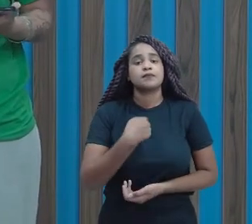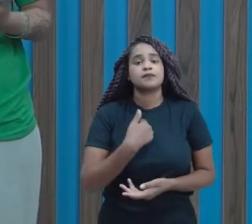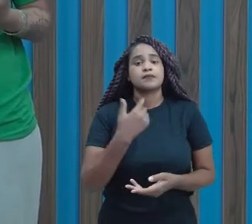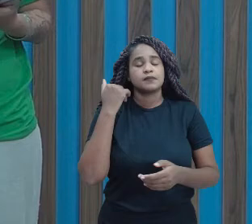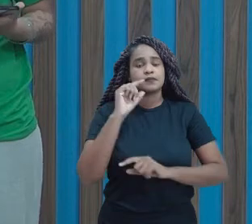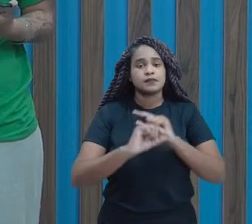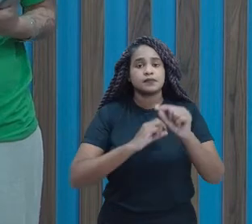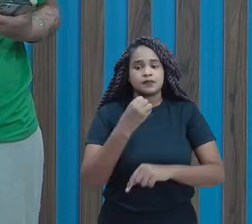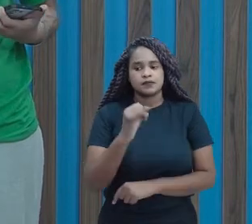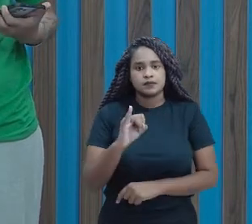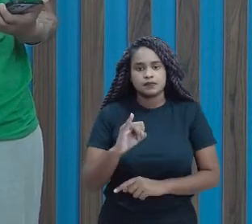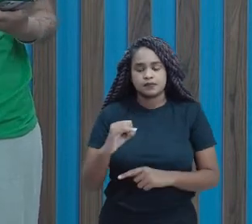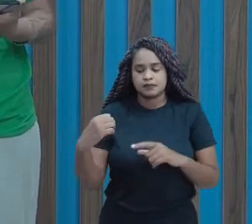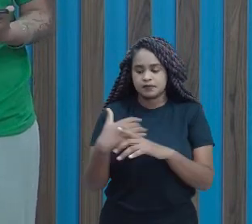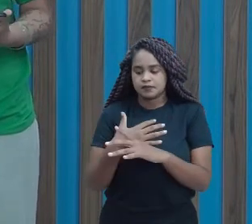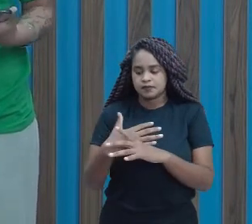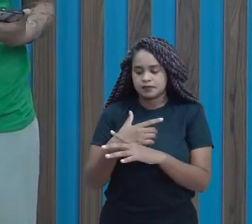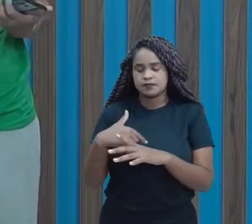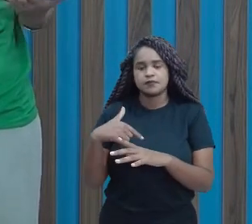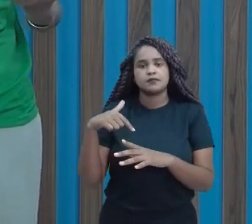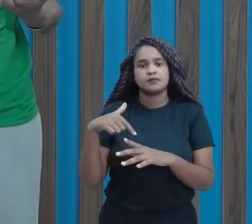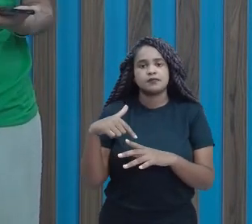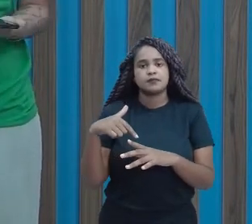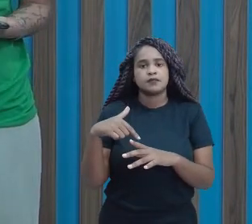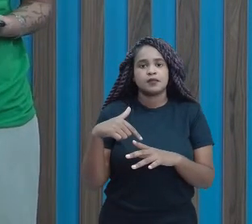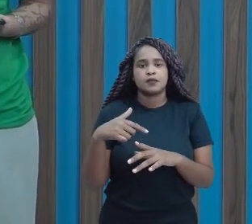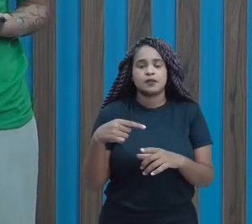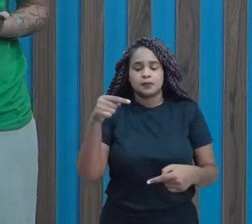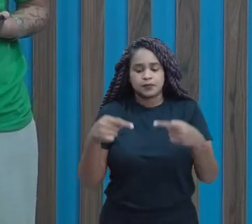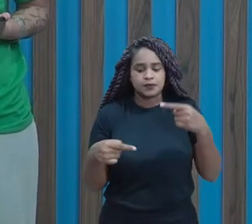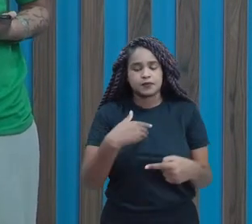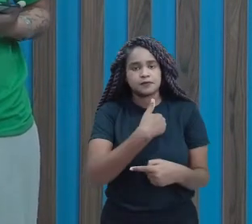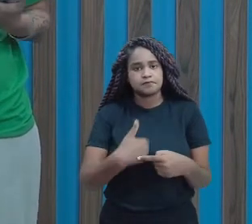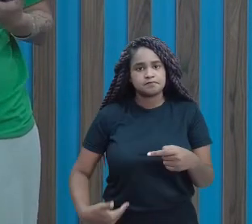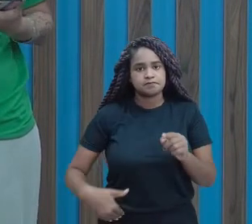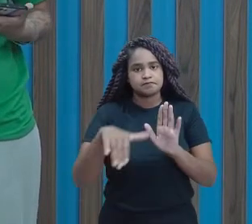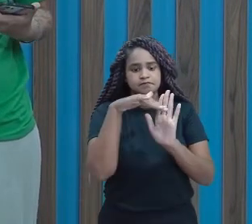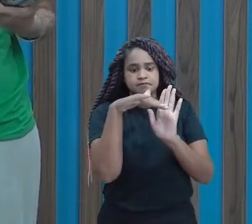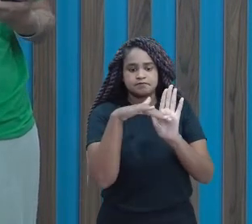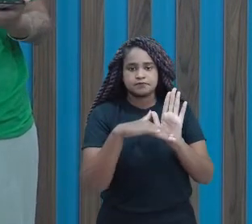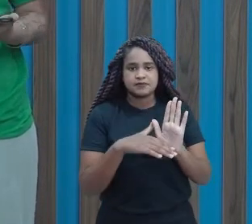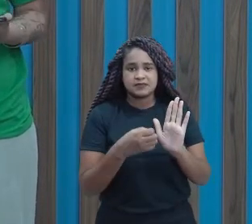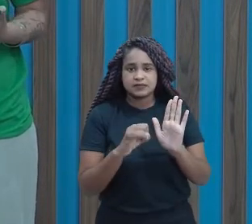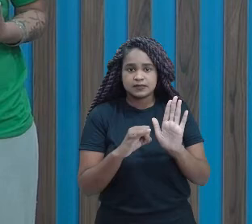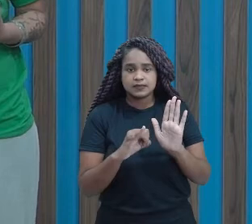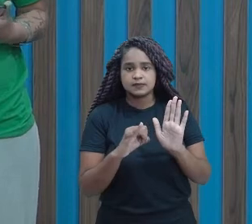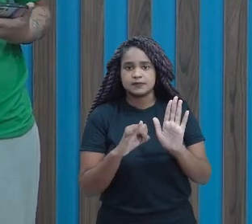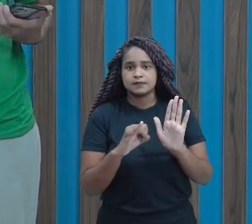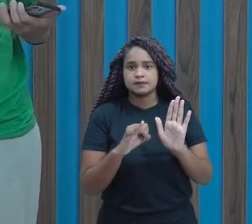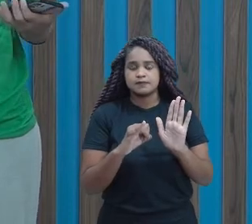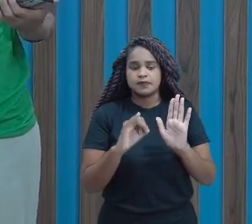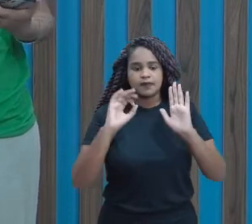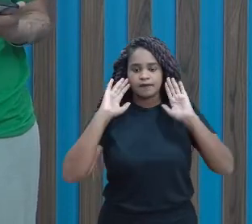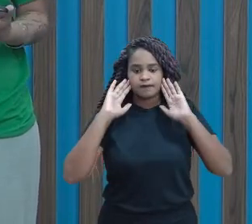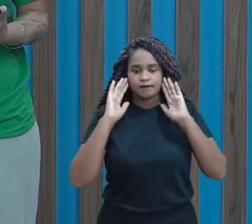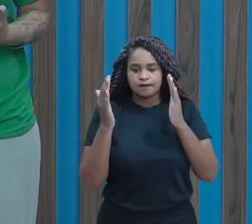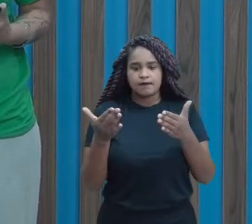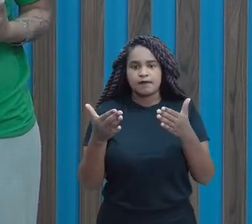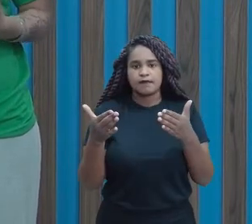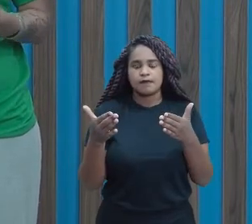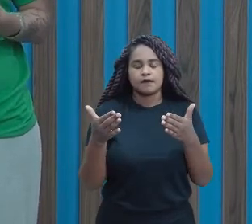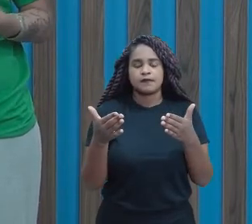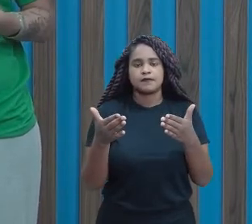se a cidade, né, as estratégias, as políticas públicas, elas não dialogam, né, não tem um